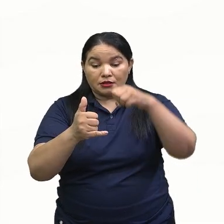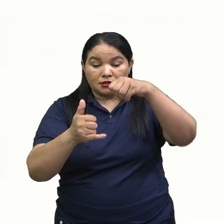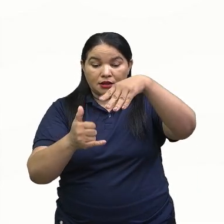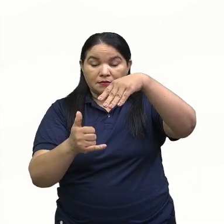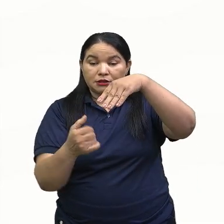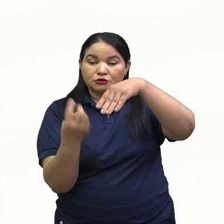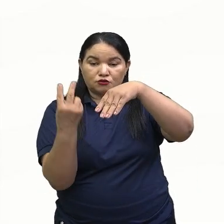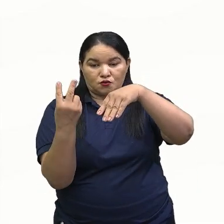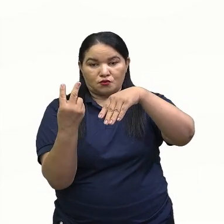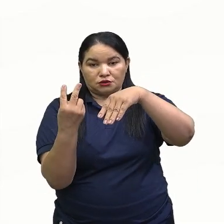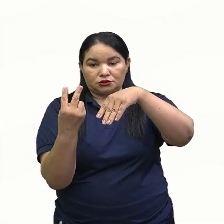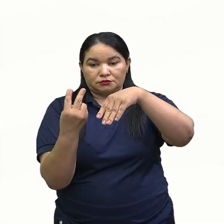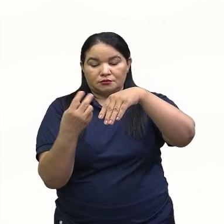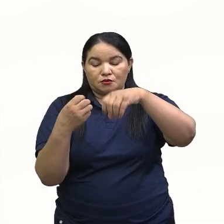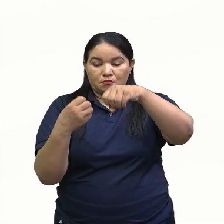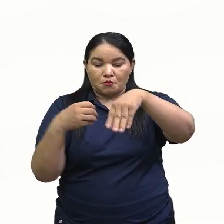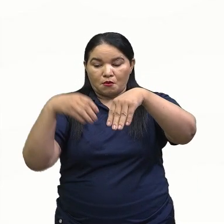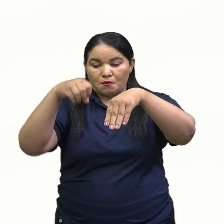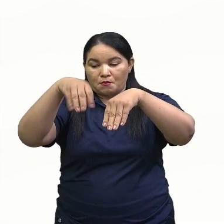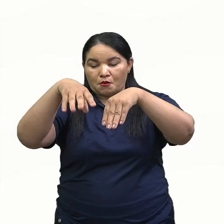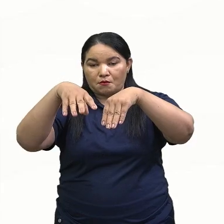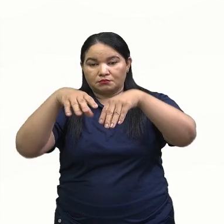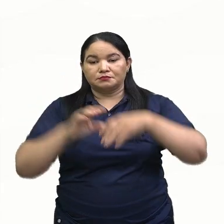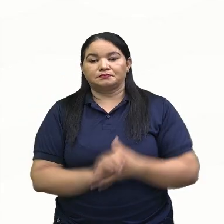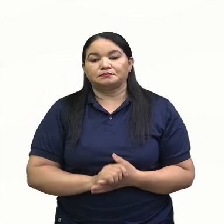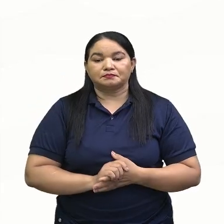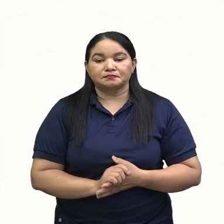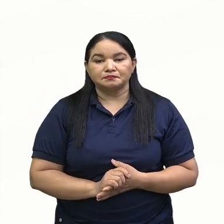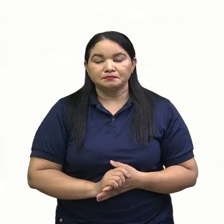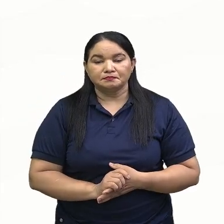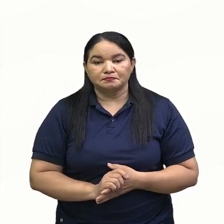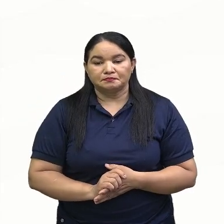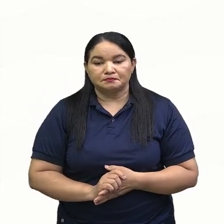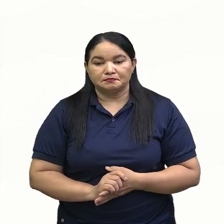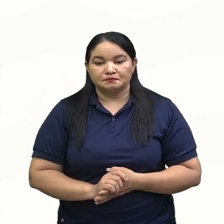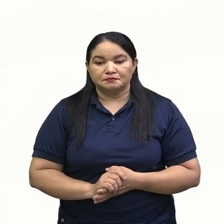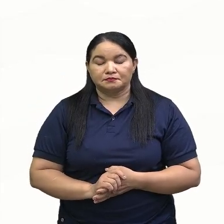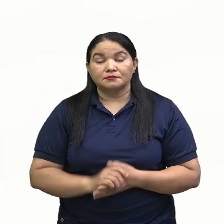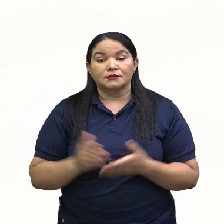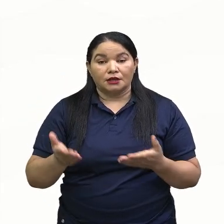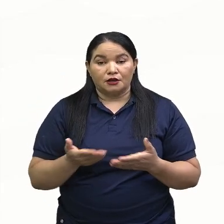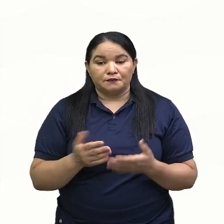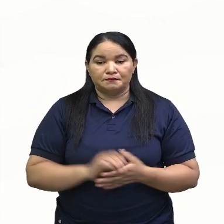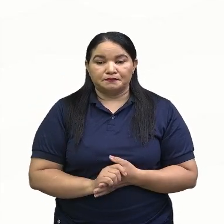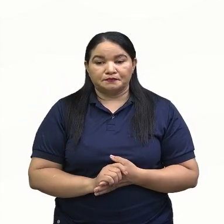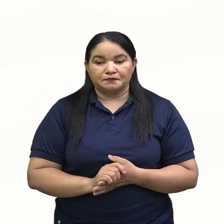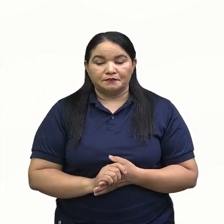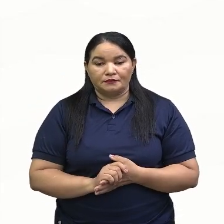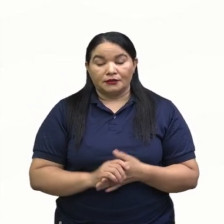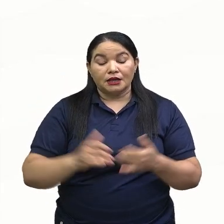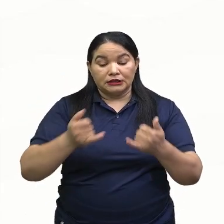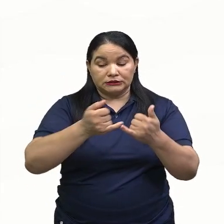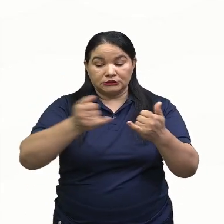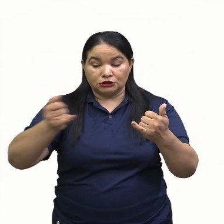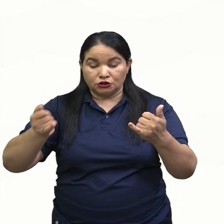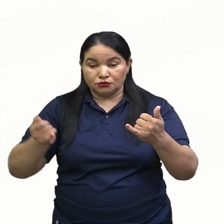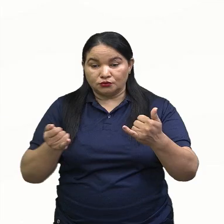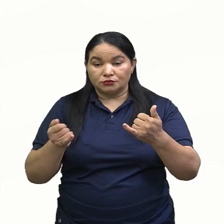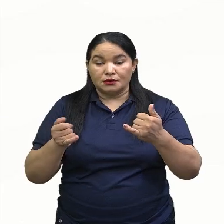ó. Essas 2 lâmpadas. Nesse circuito, as lâmpadas são